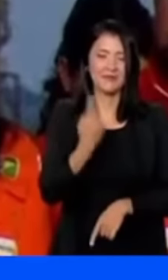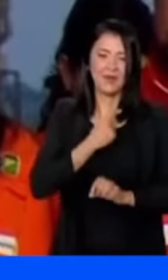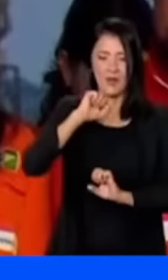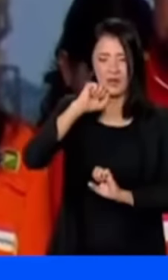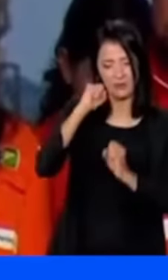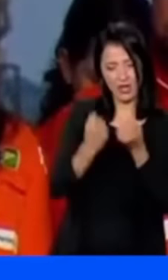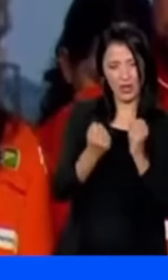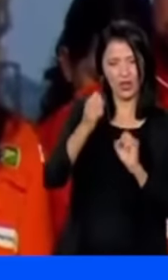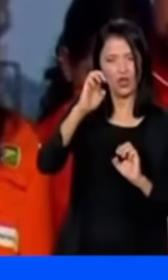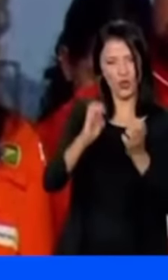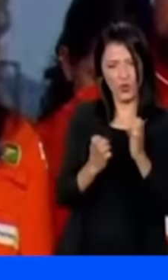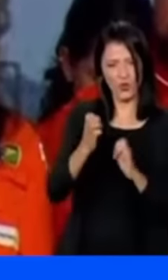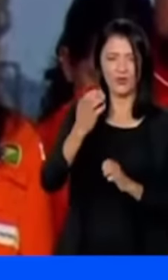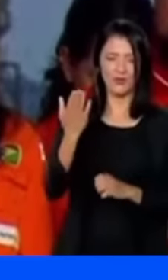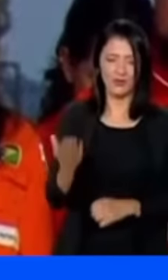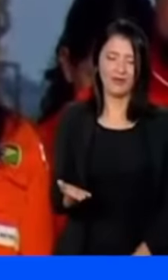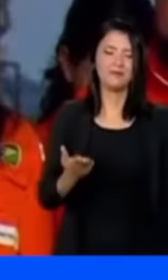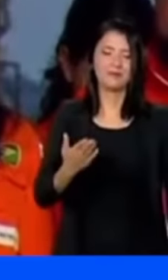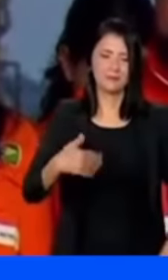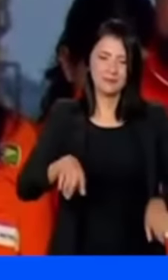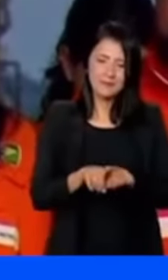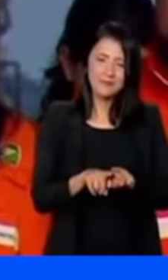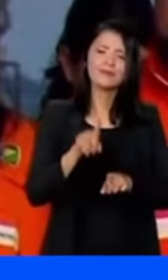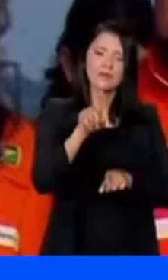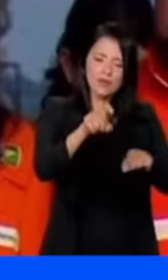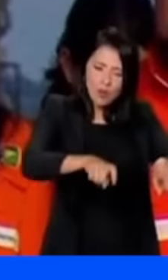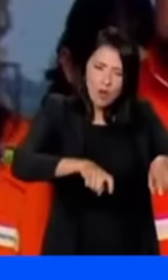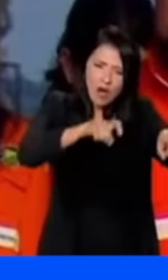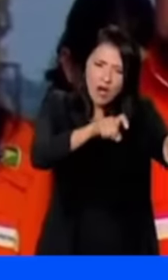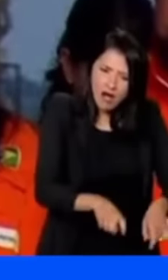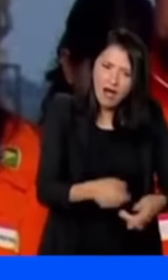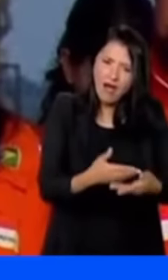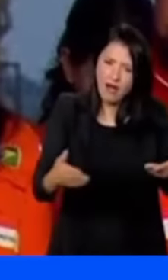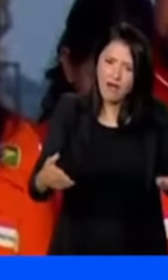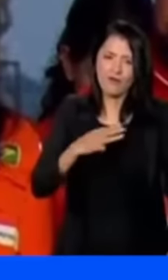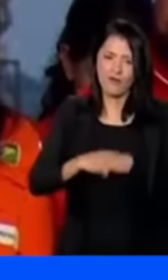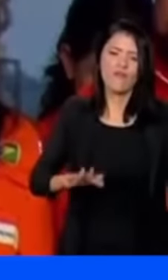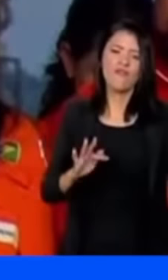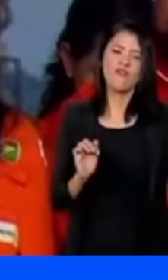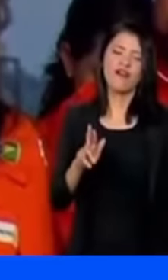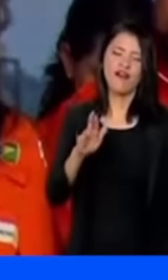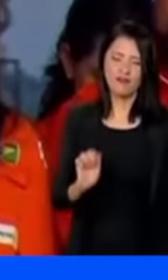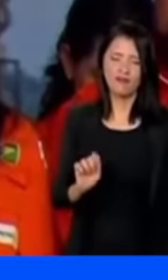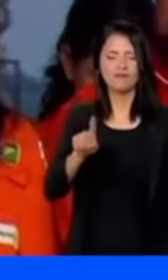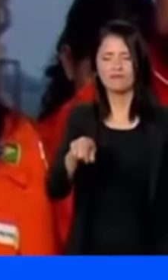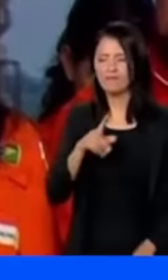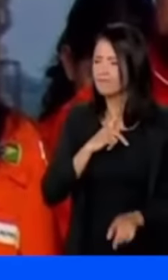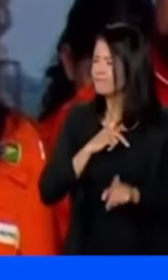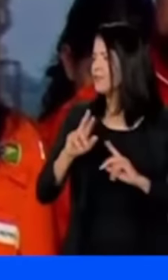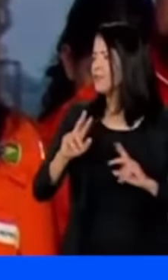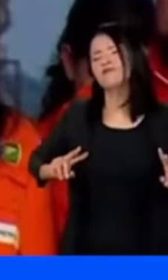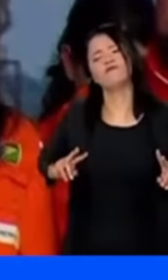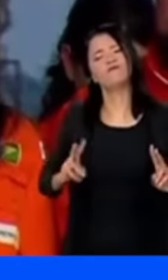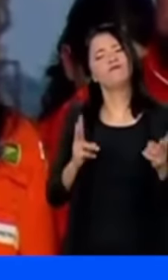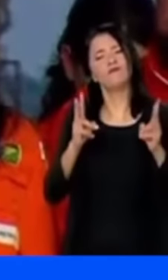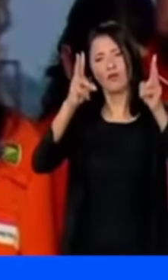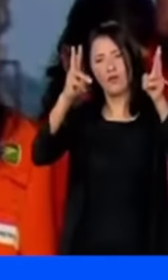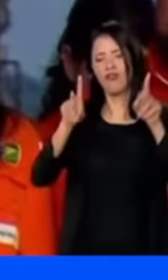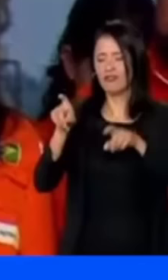ministro Renan. É uma vitória do agronegócio, ministro Fávaro. É uma vitória da